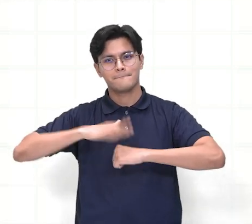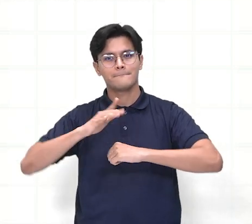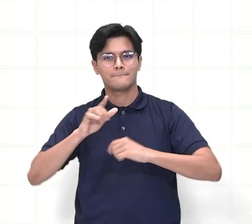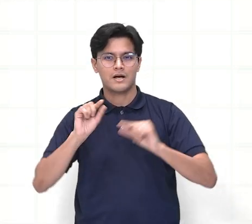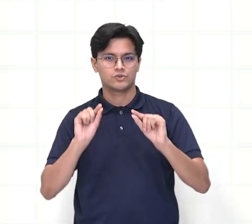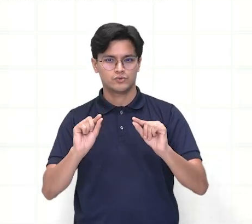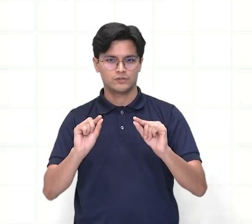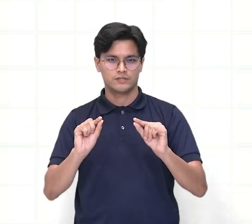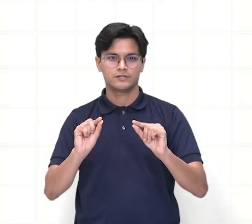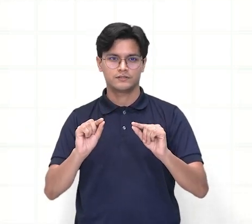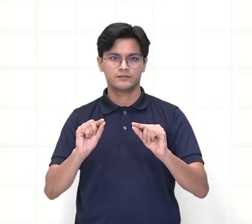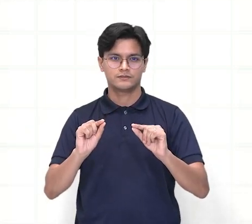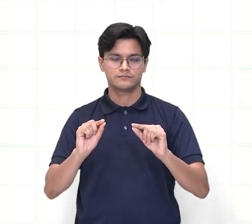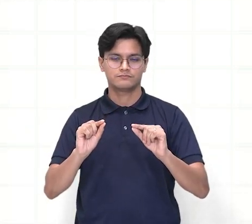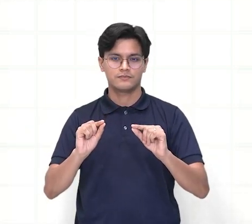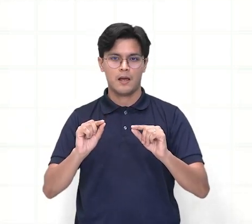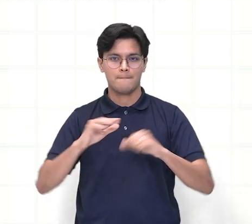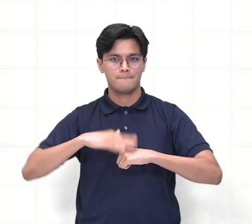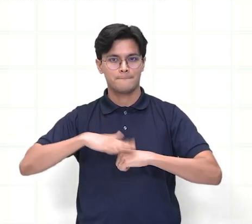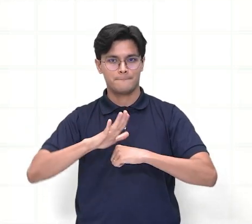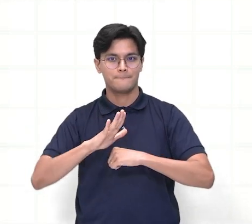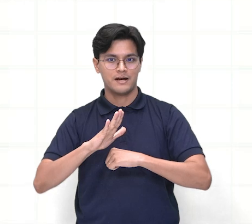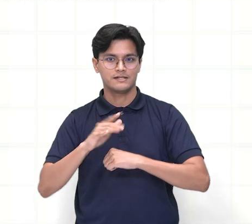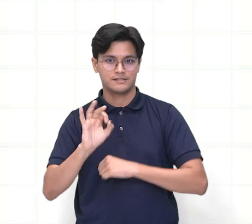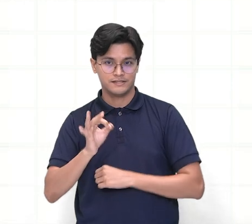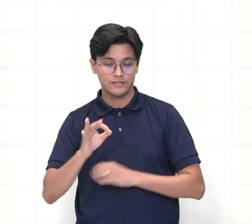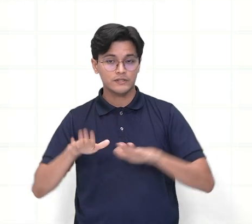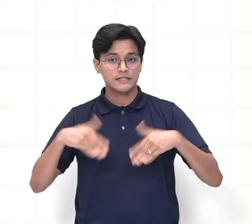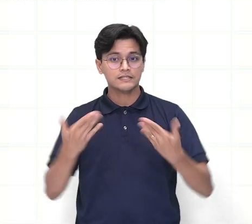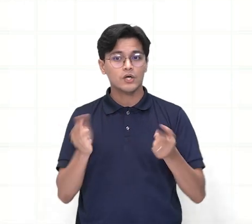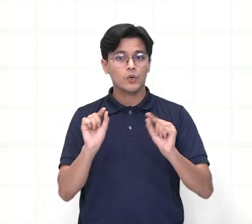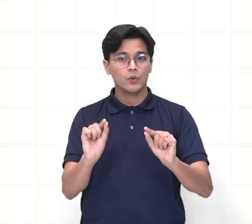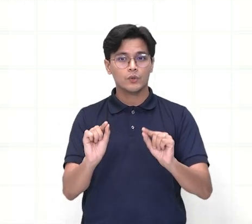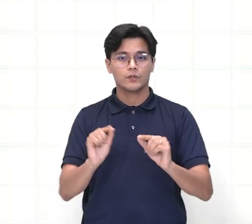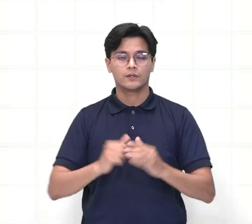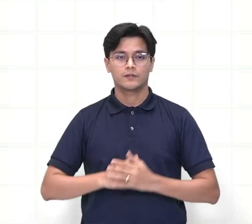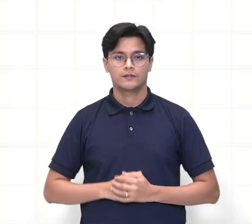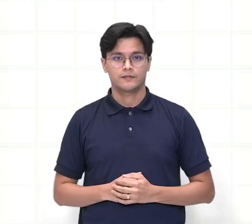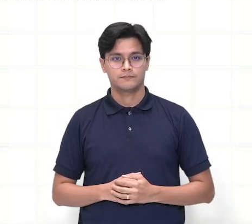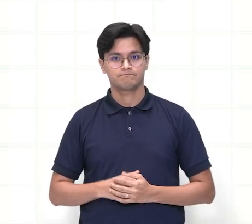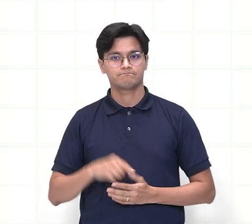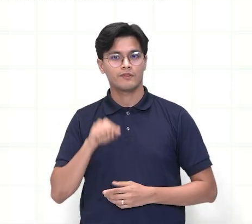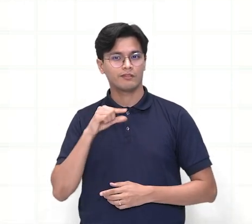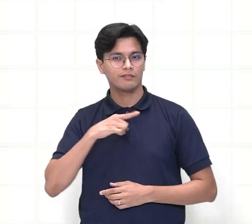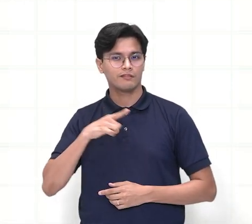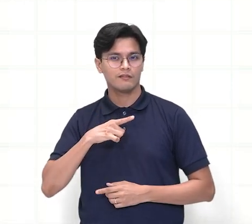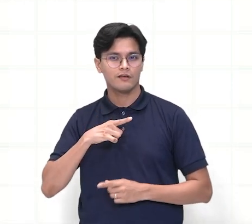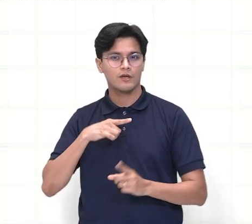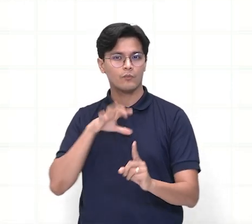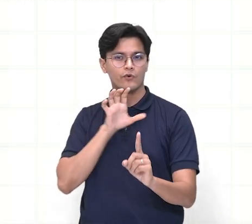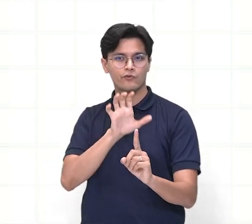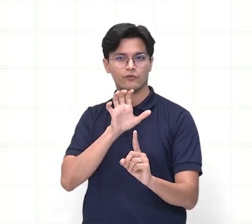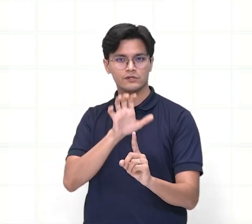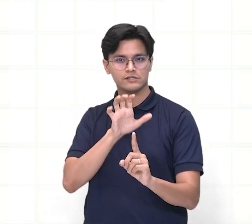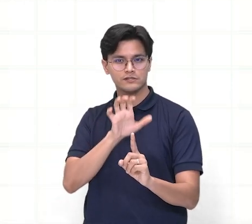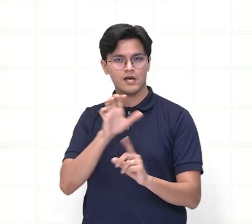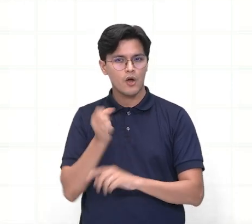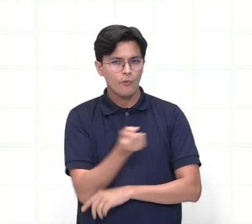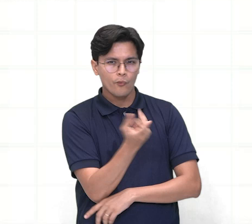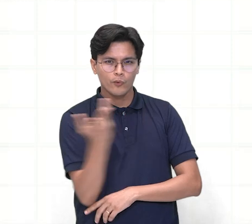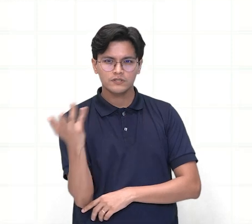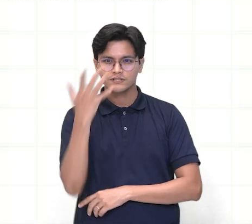do esperado, certo? E é o que afeta uma grande quantidade